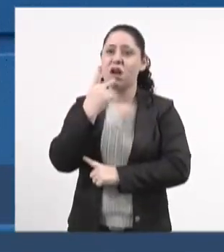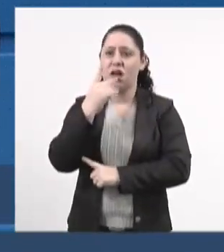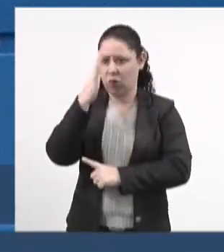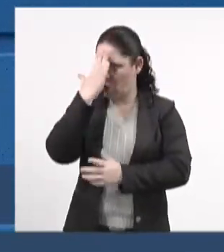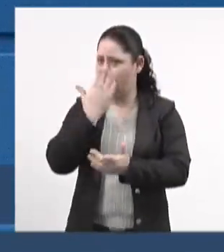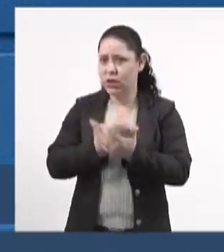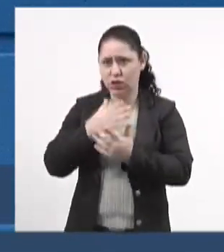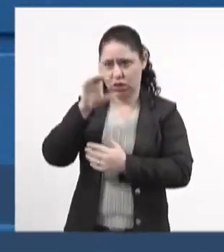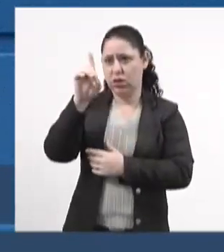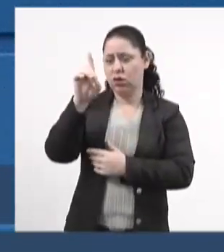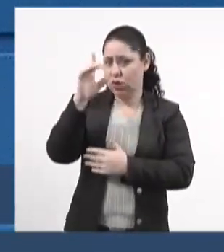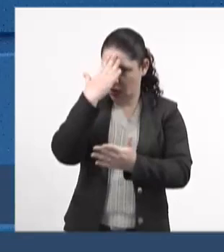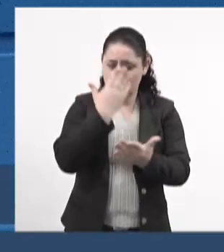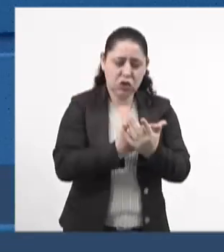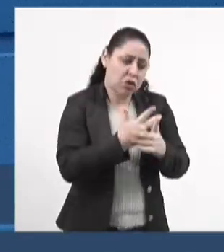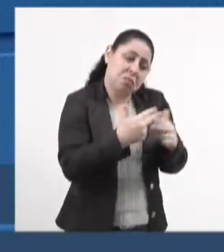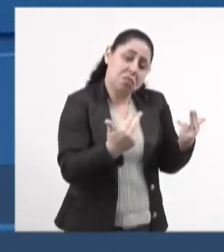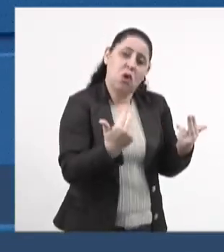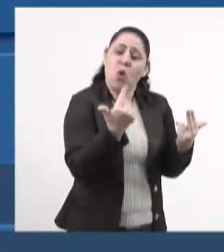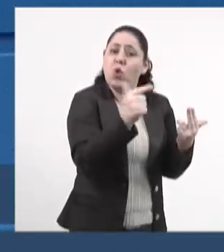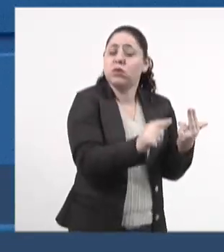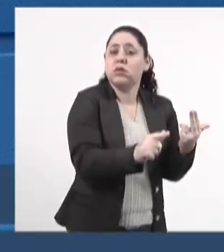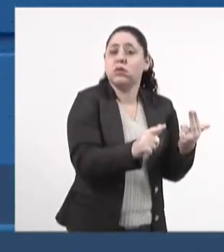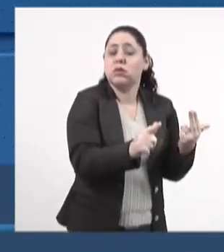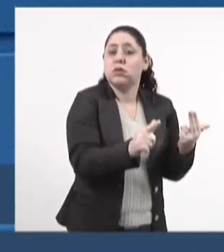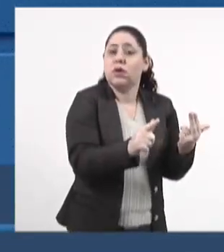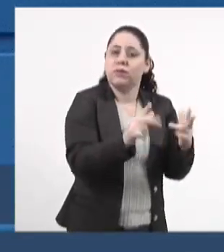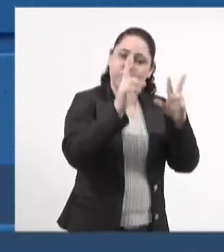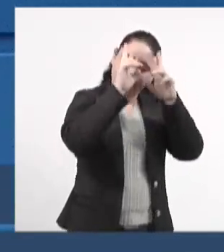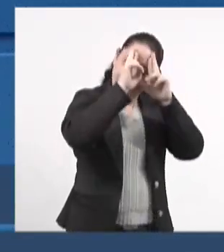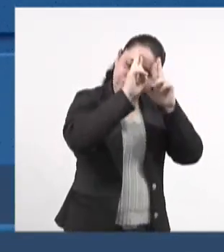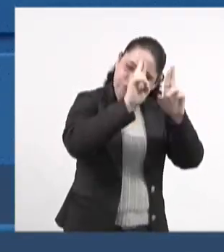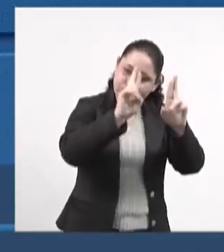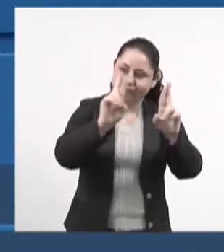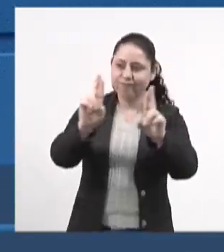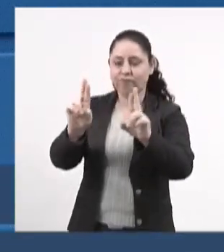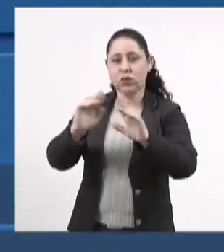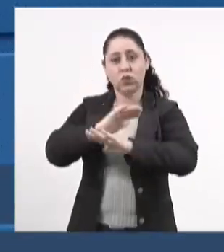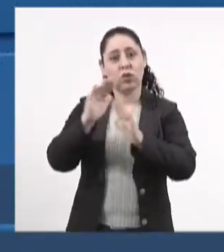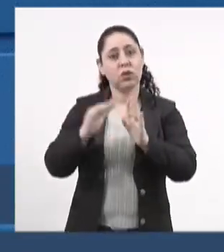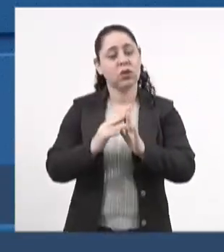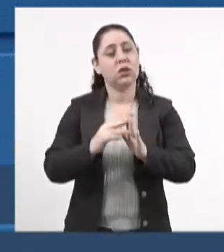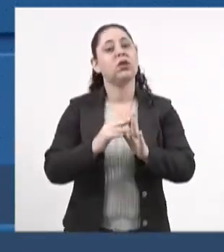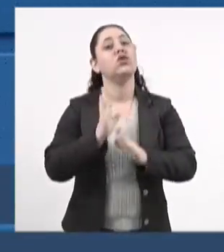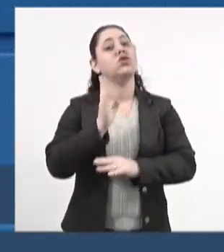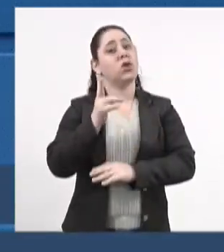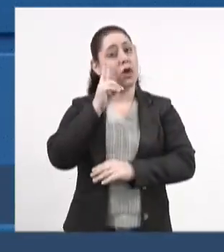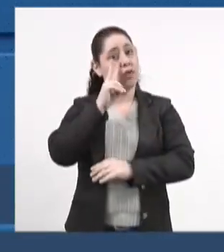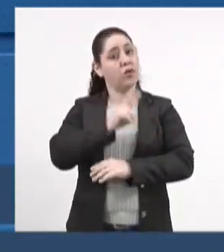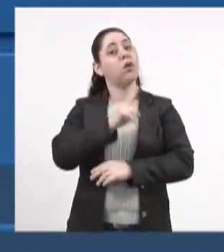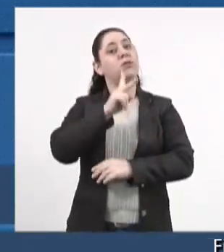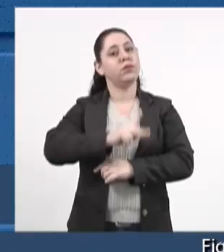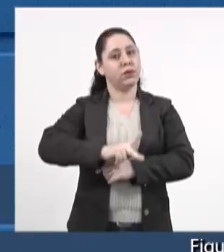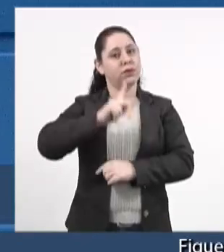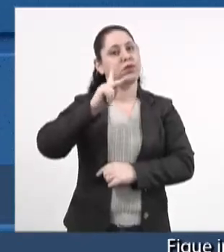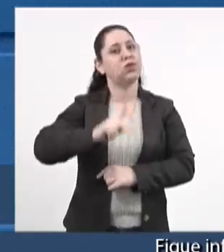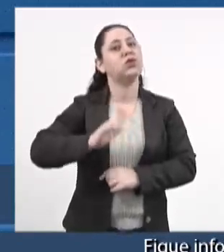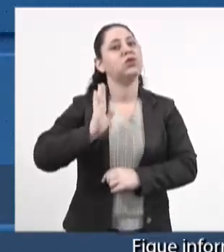verdade? Então nós temos que respeitar. Então é importante o debate. O que não dá, e eu já vi, sim, eu já vi